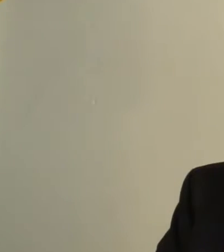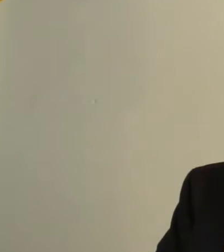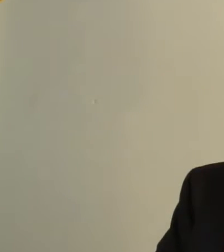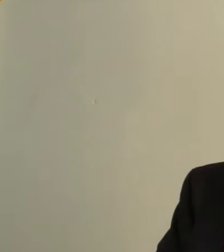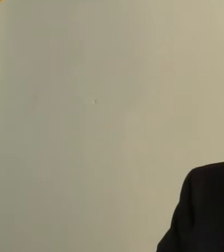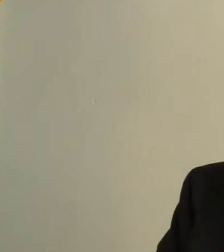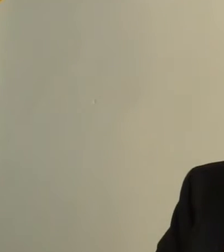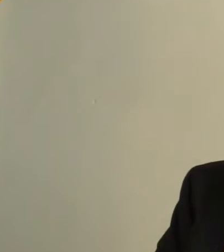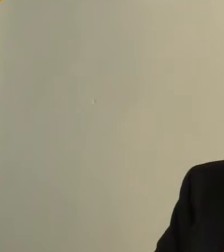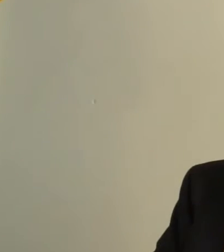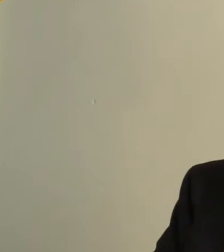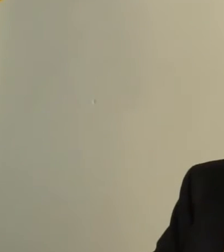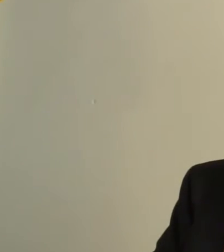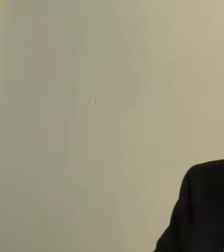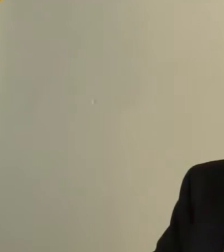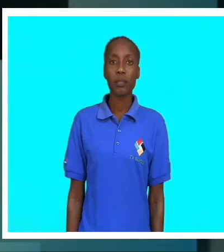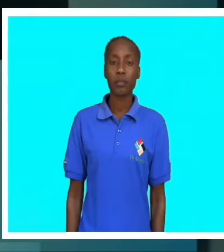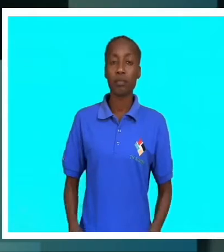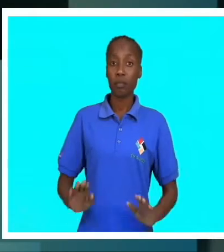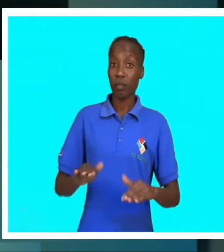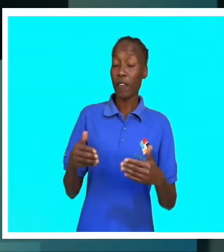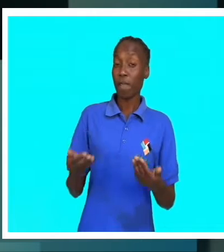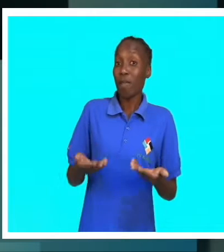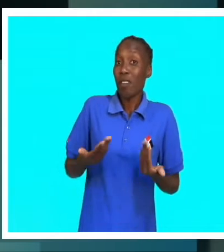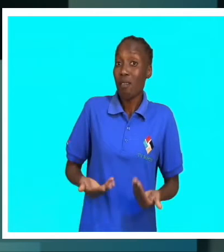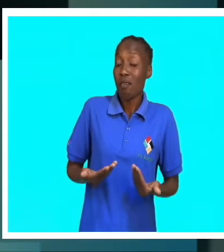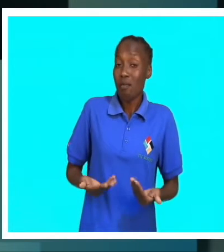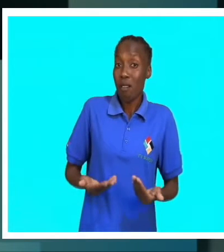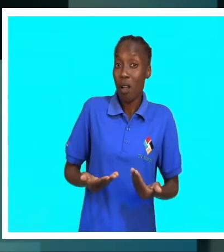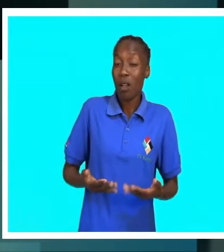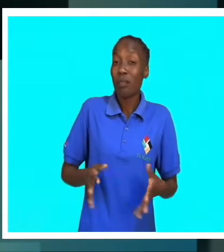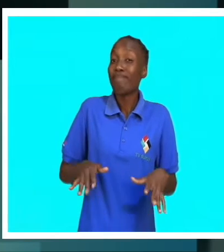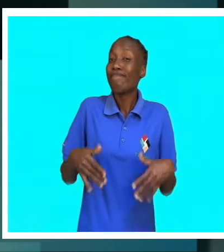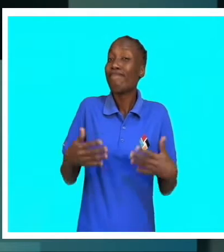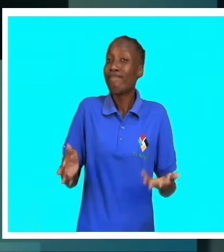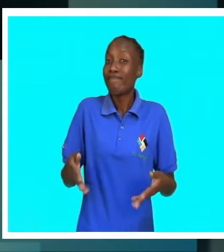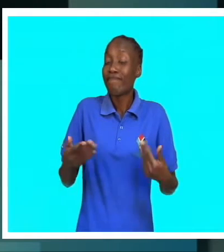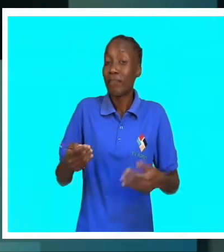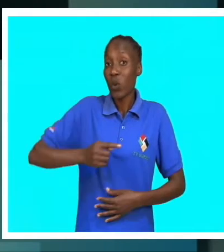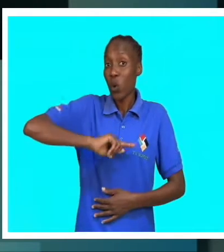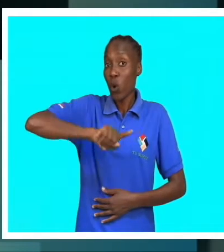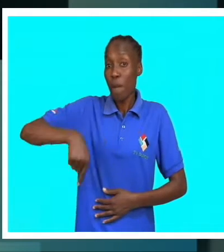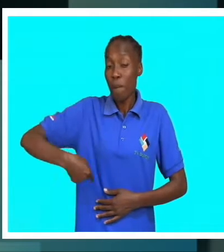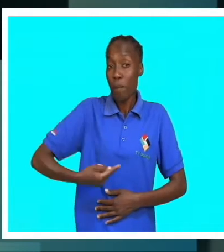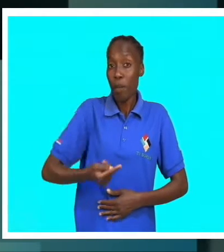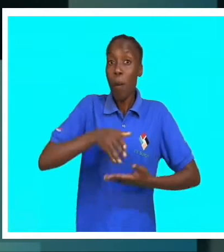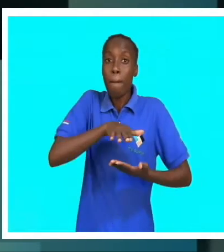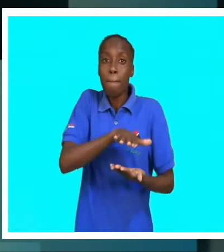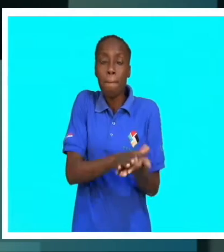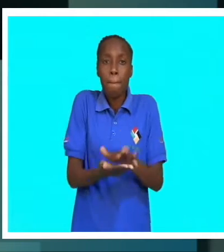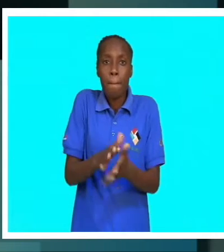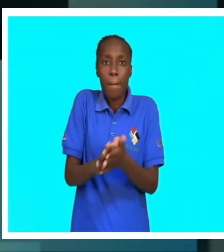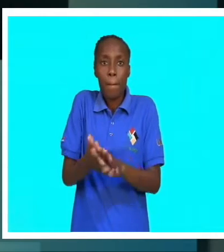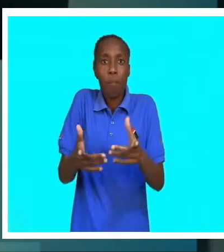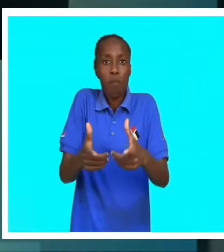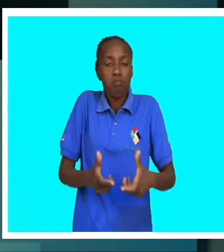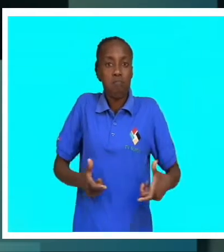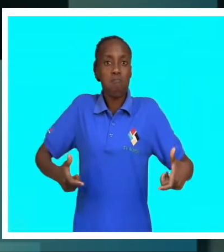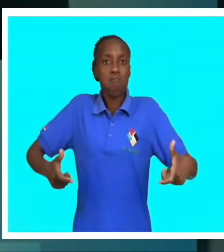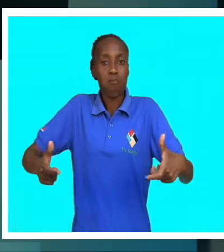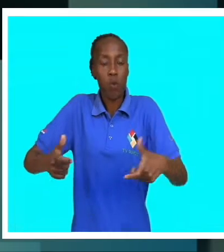está assente em quatro pilares. Mas, neste momento em que nós preparamos esta assinatura,